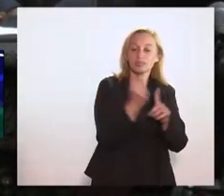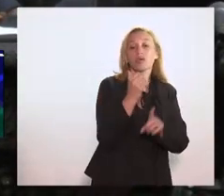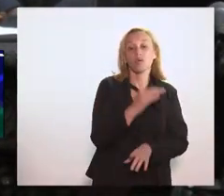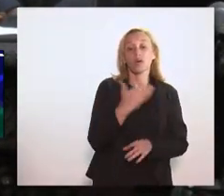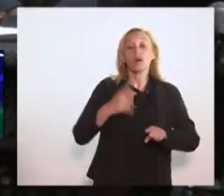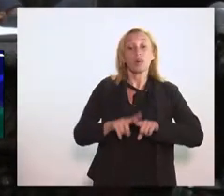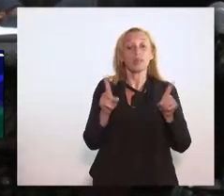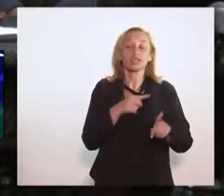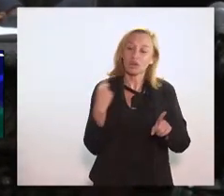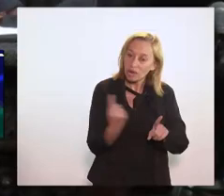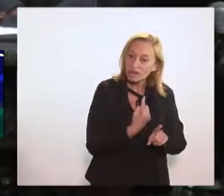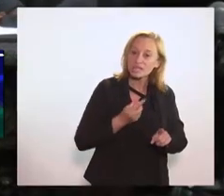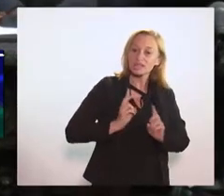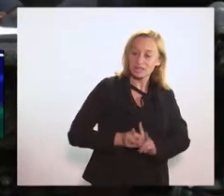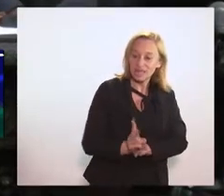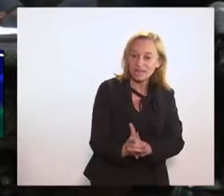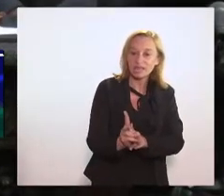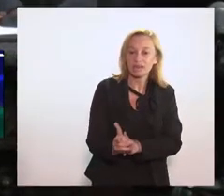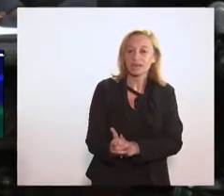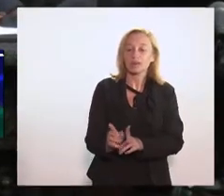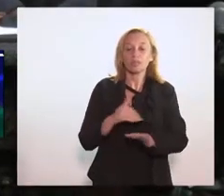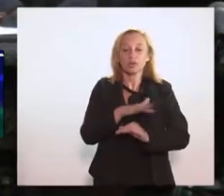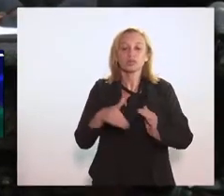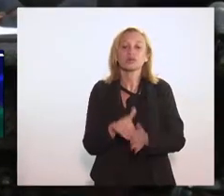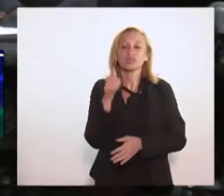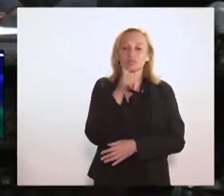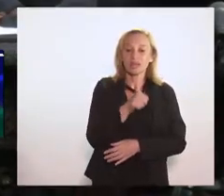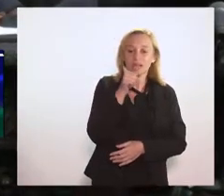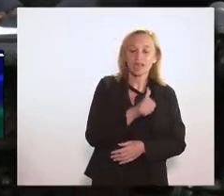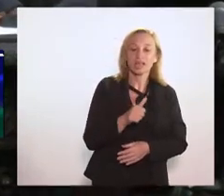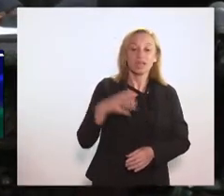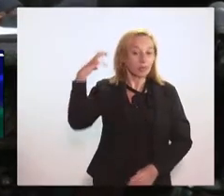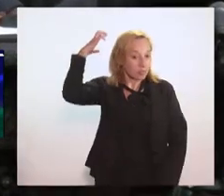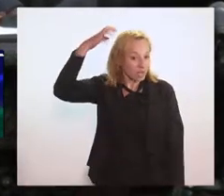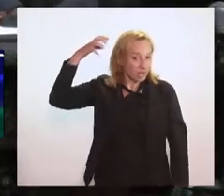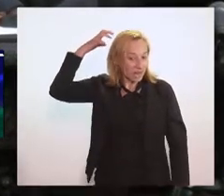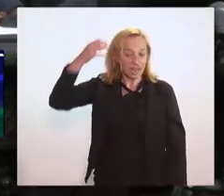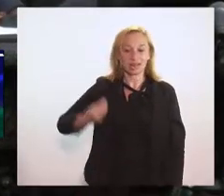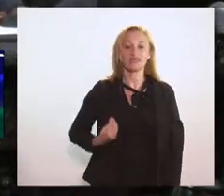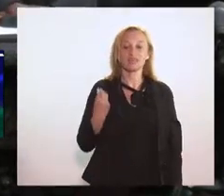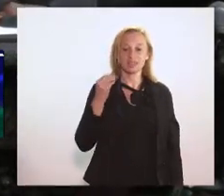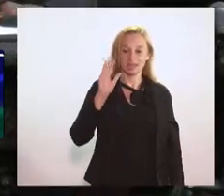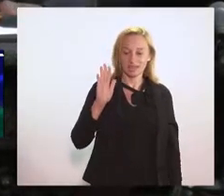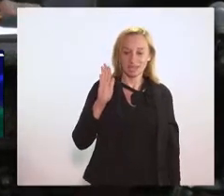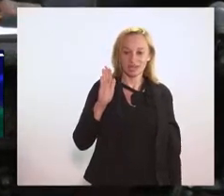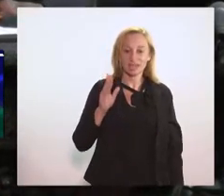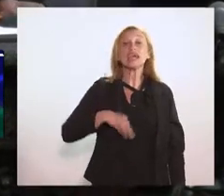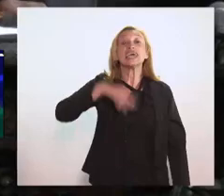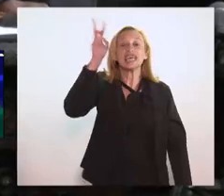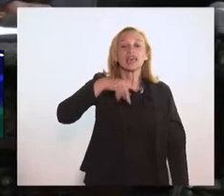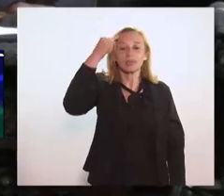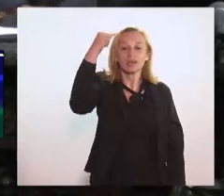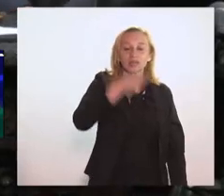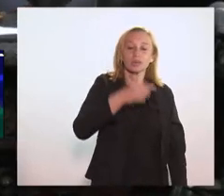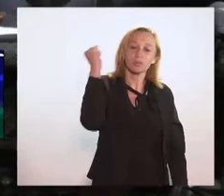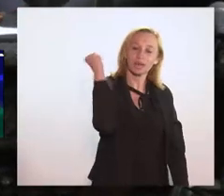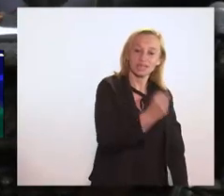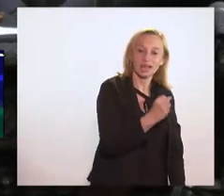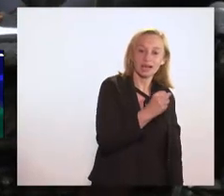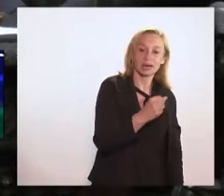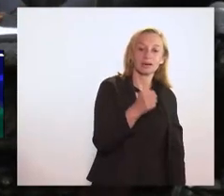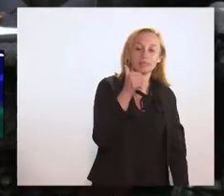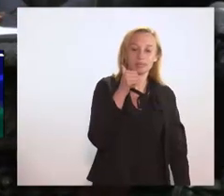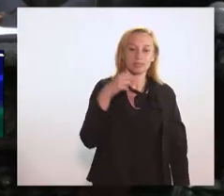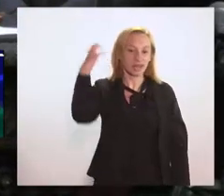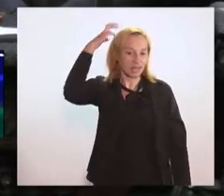nós seguimos por ela e por todas nós. Marielle presente. Quem mandou matar Marielle